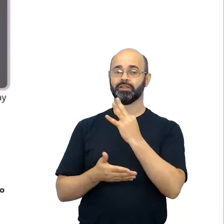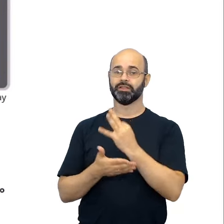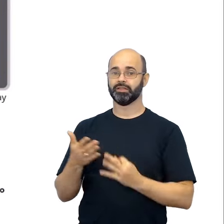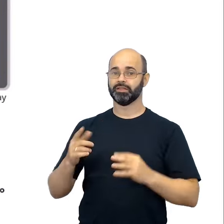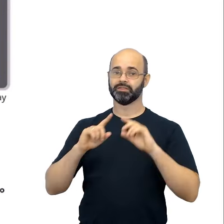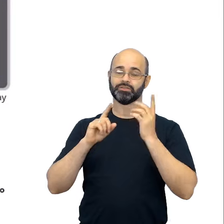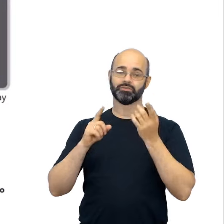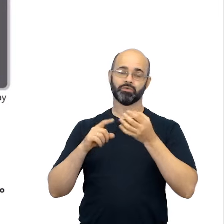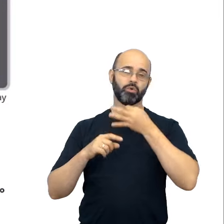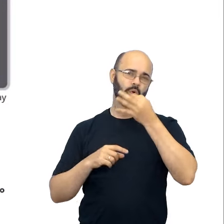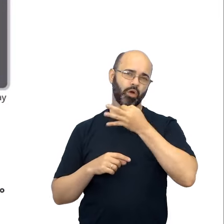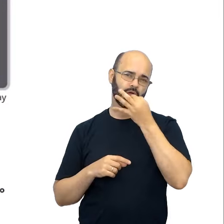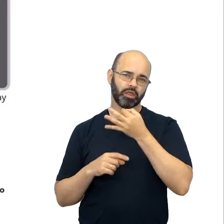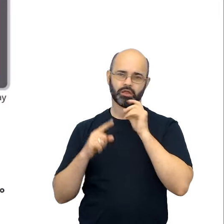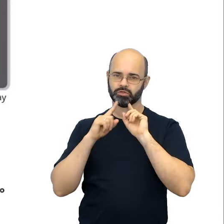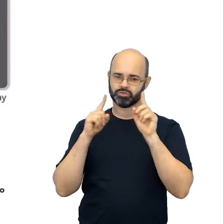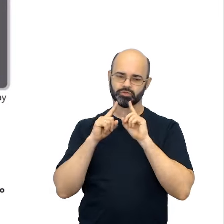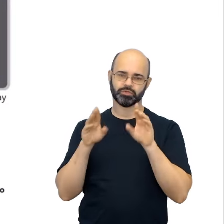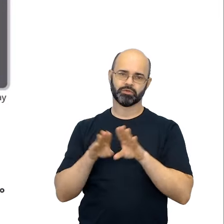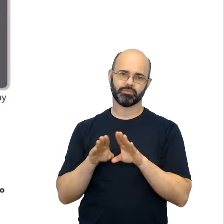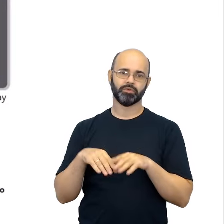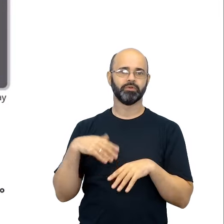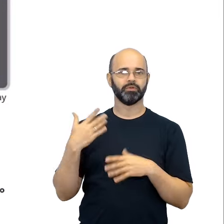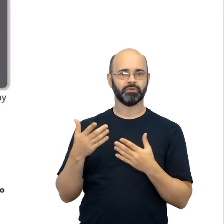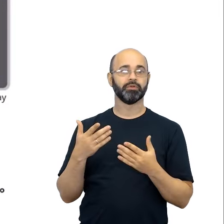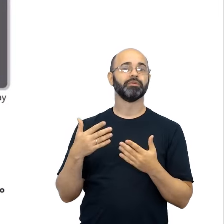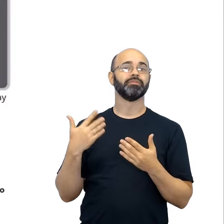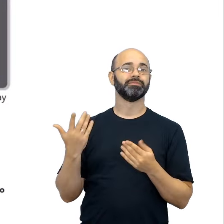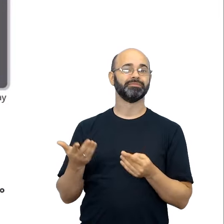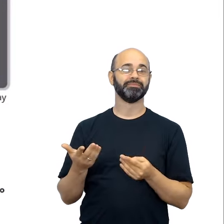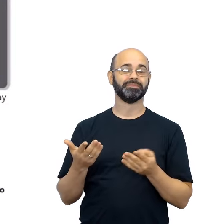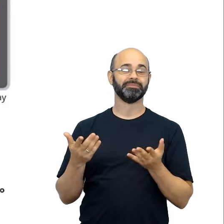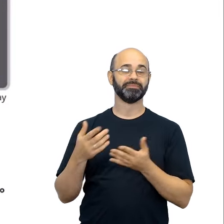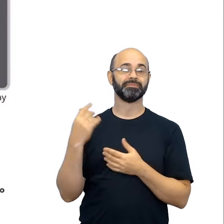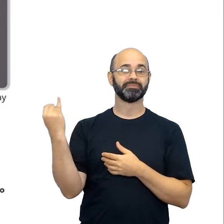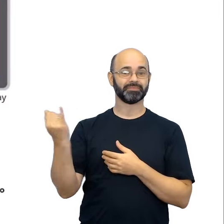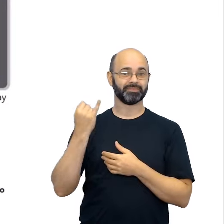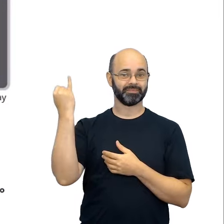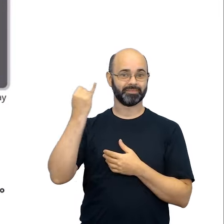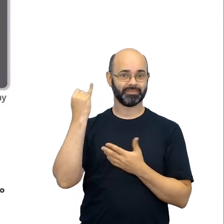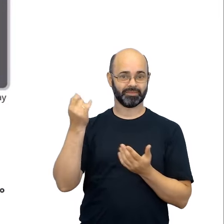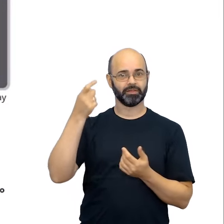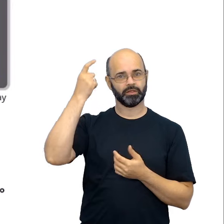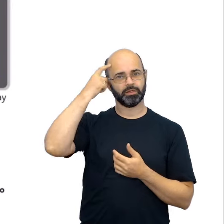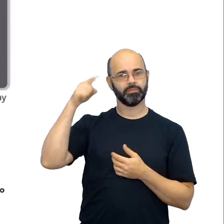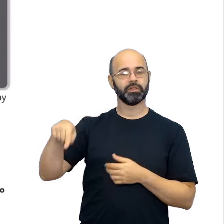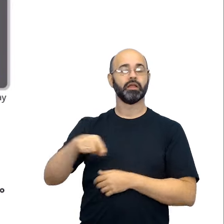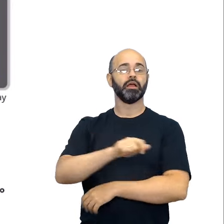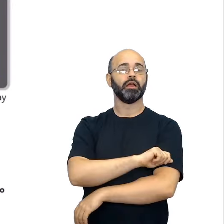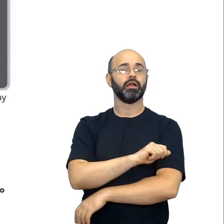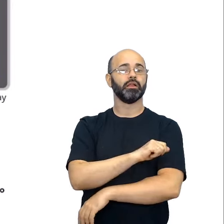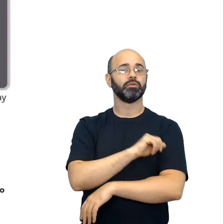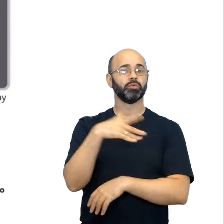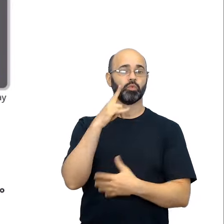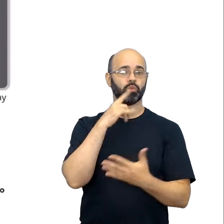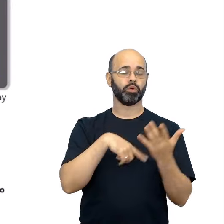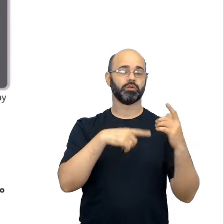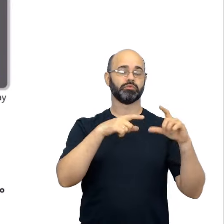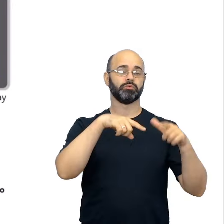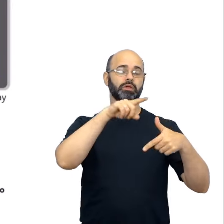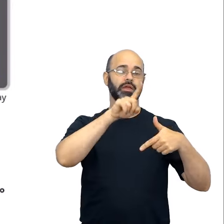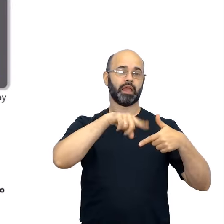já tenho um gráfico, ou se eu tiver o gráfico, eu preciso escrever um texto. É importante também, né, quando o estudante está diante de um gráfico, que